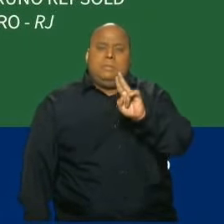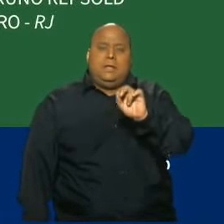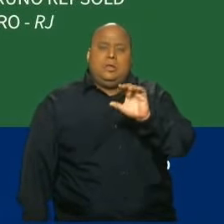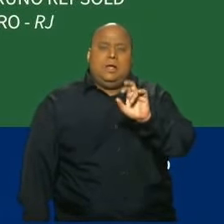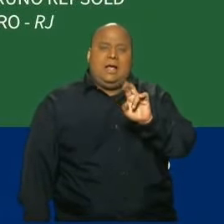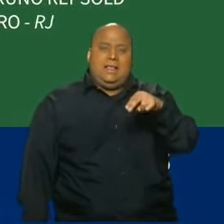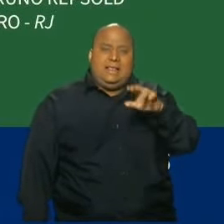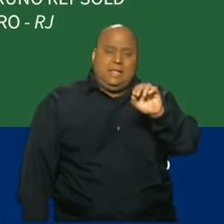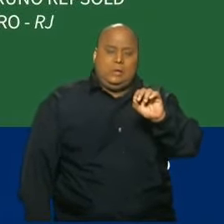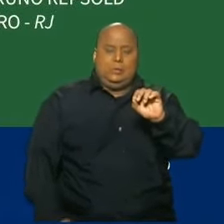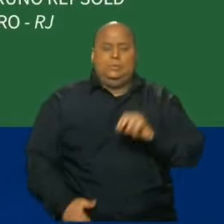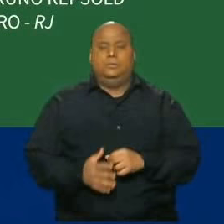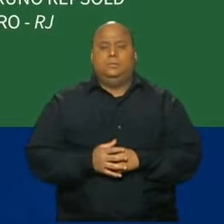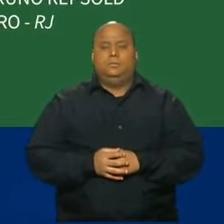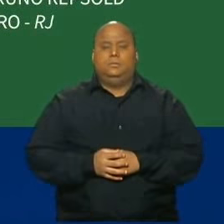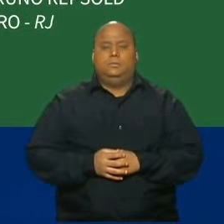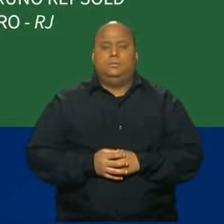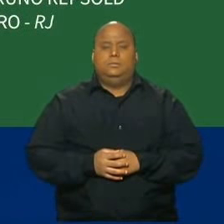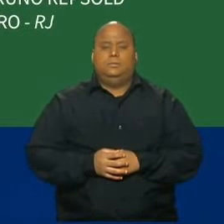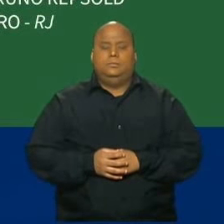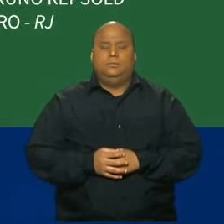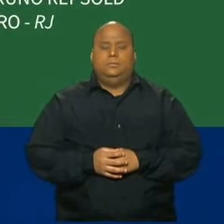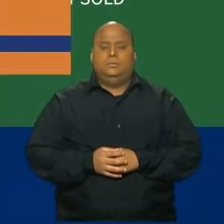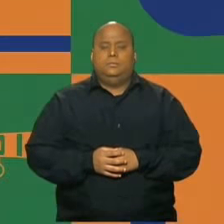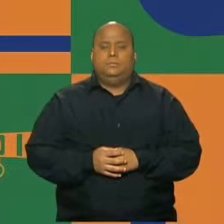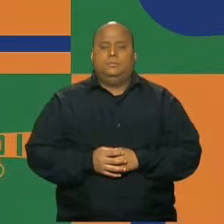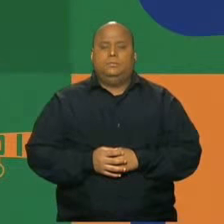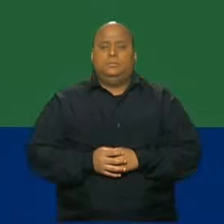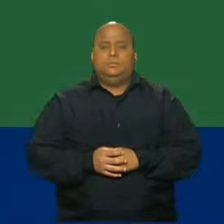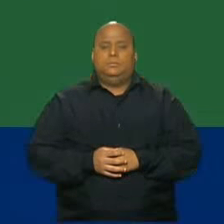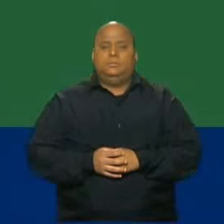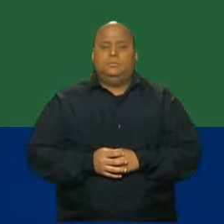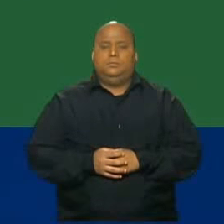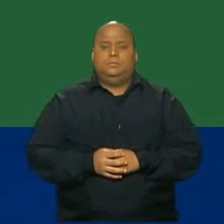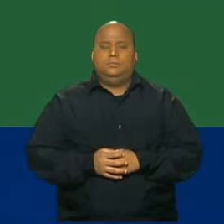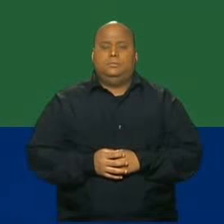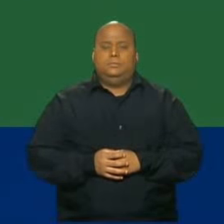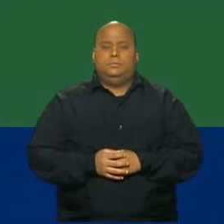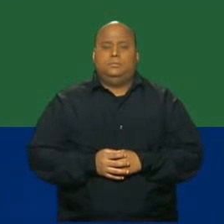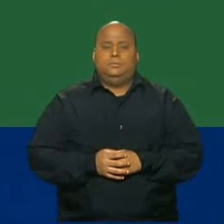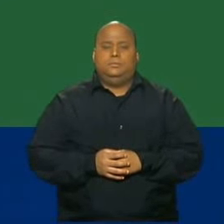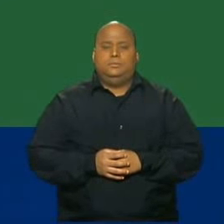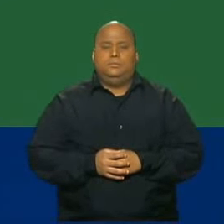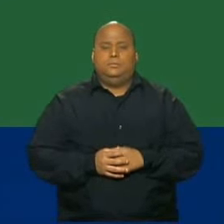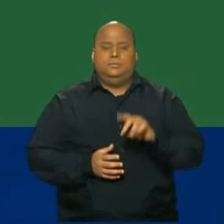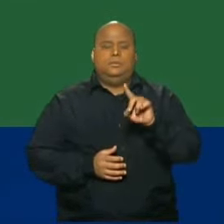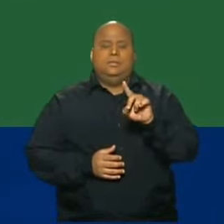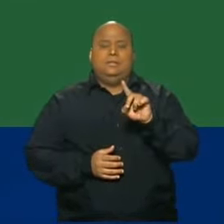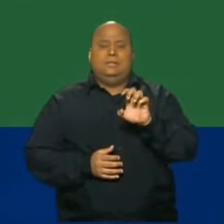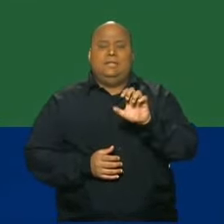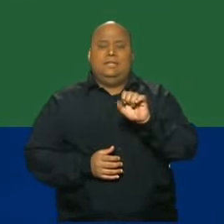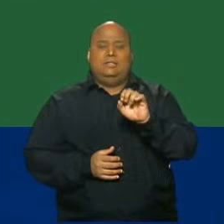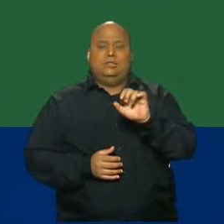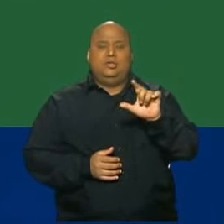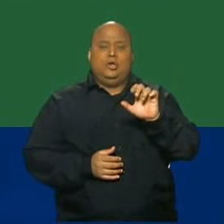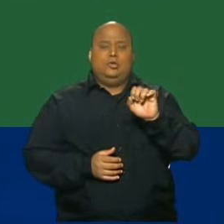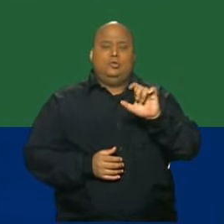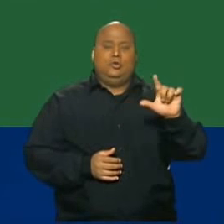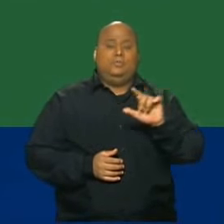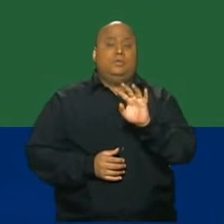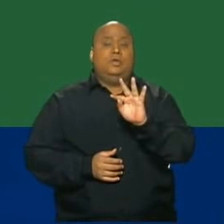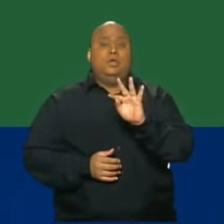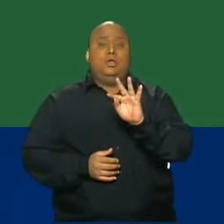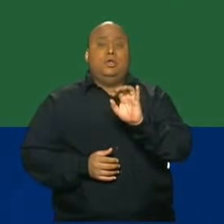Música. De Sol a Sol, autoria